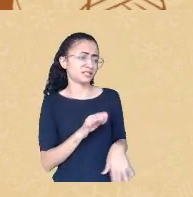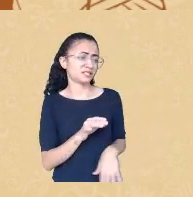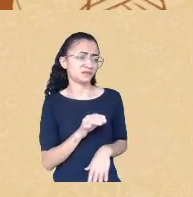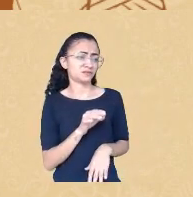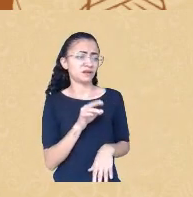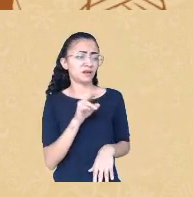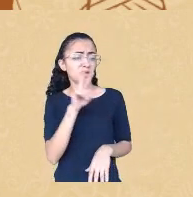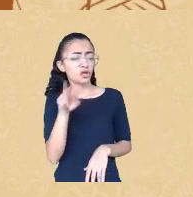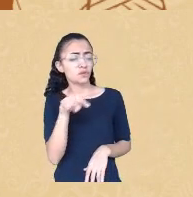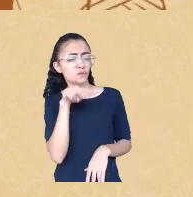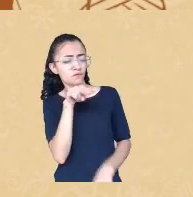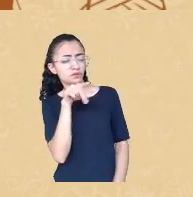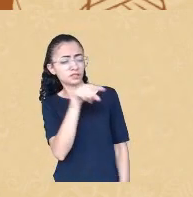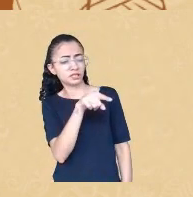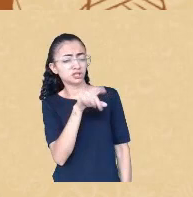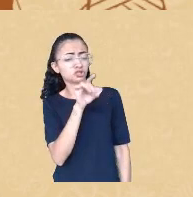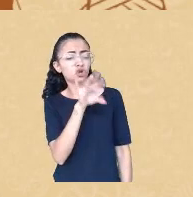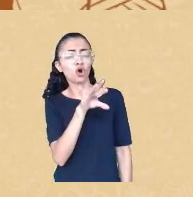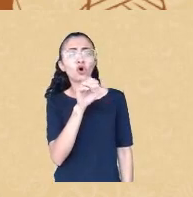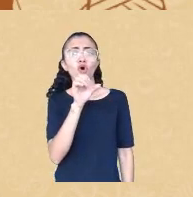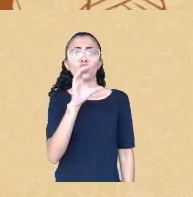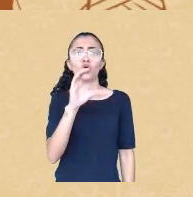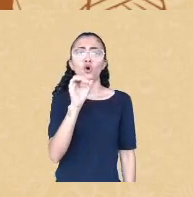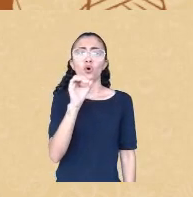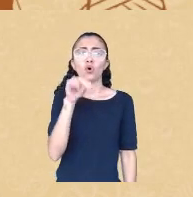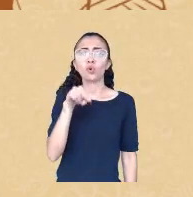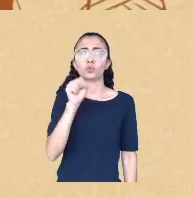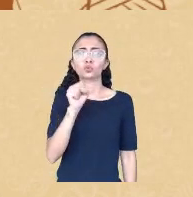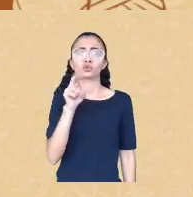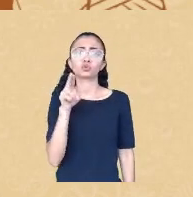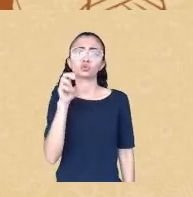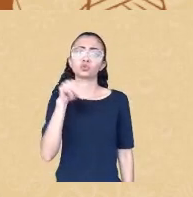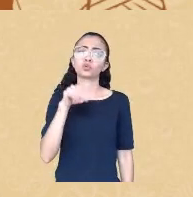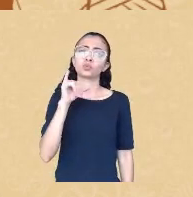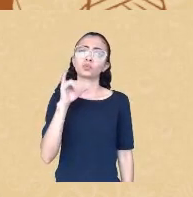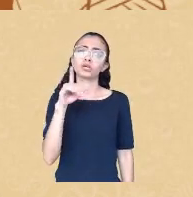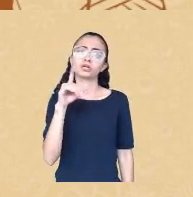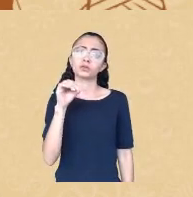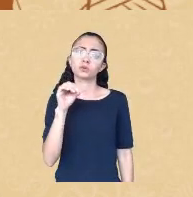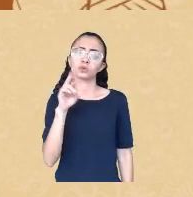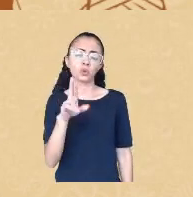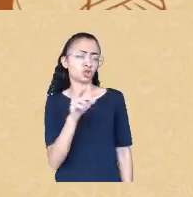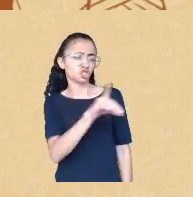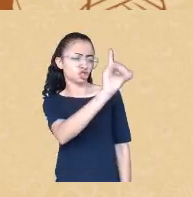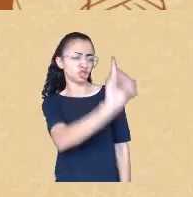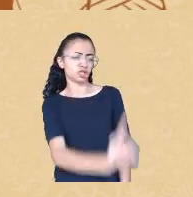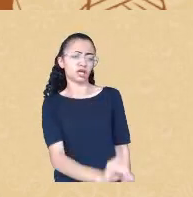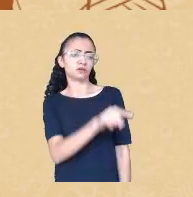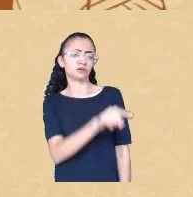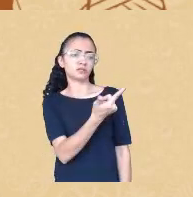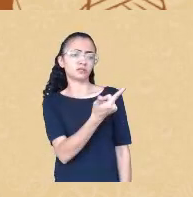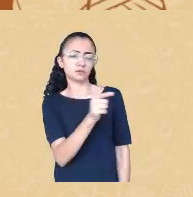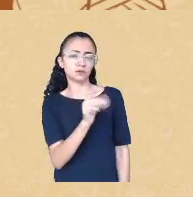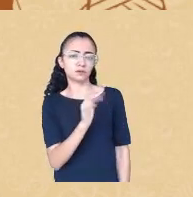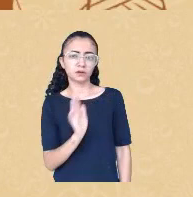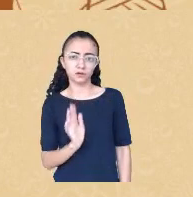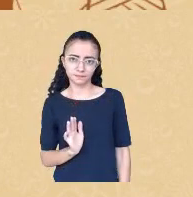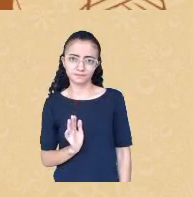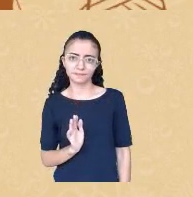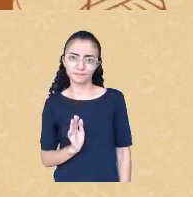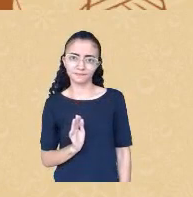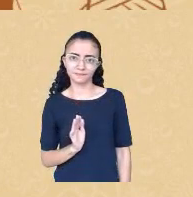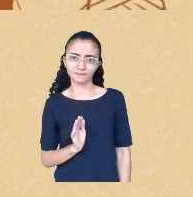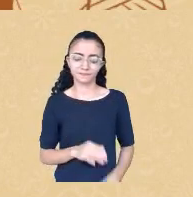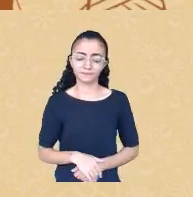direitos. E aí a marca da diáspora africana, de todos os efeitos diaspóricos